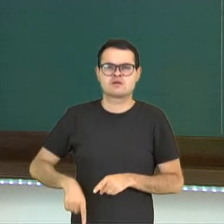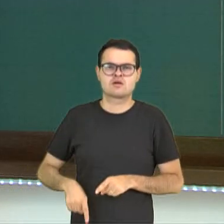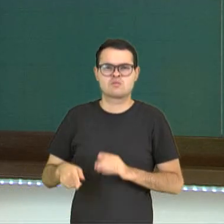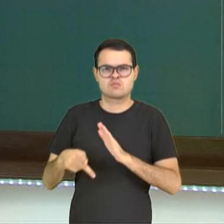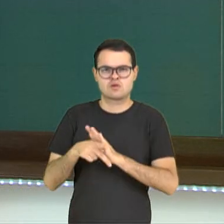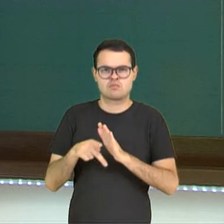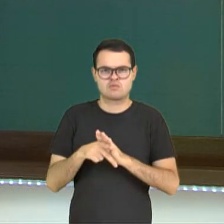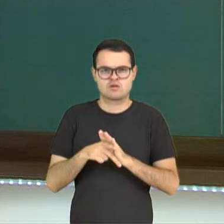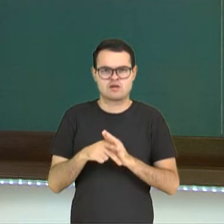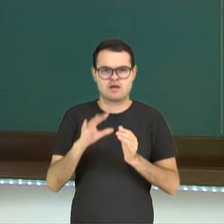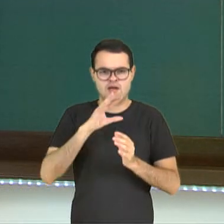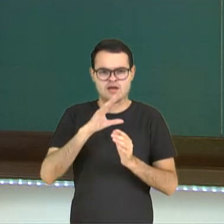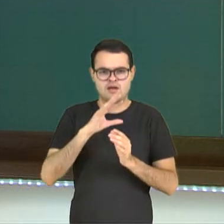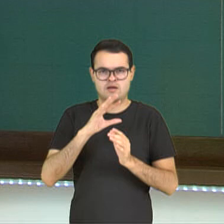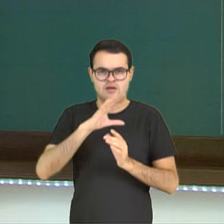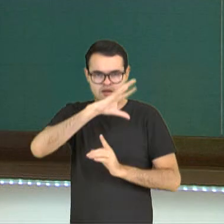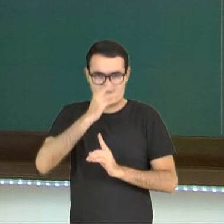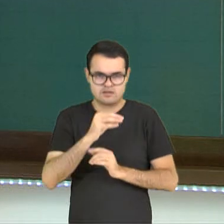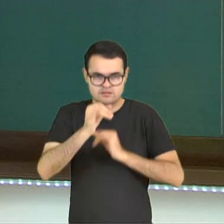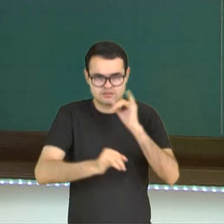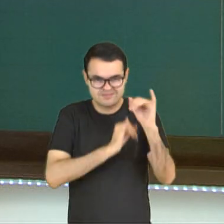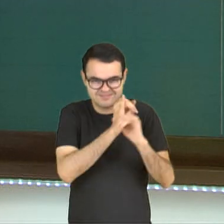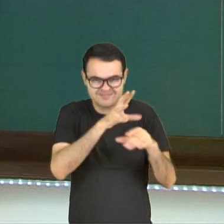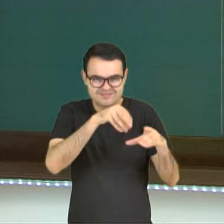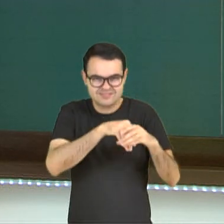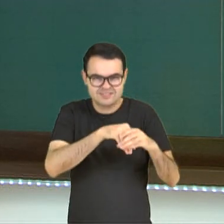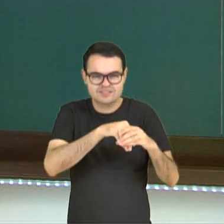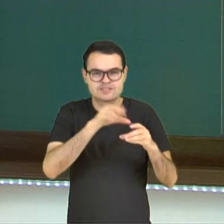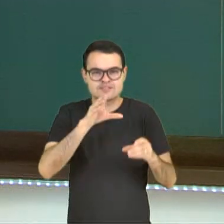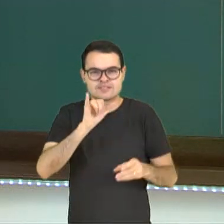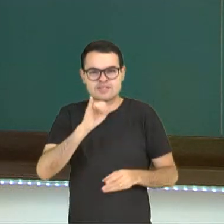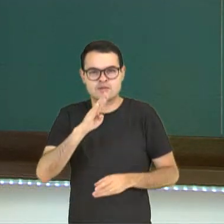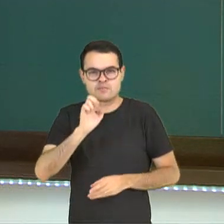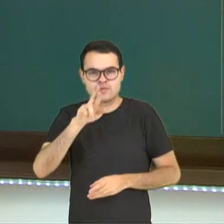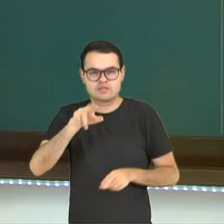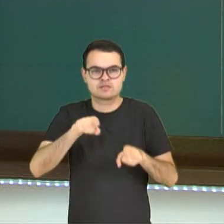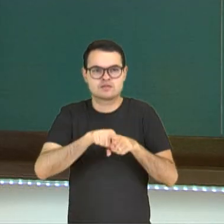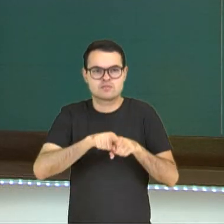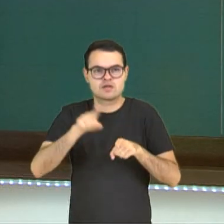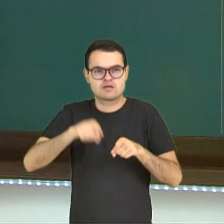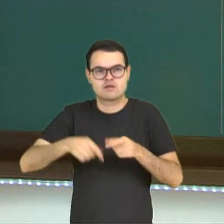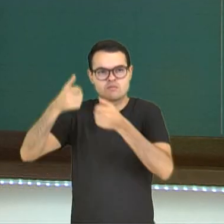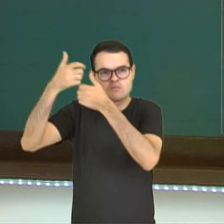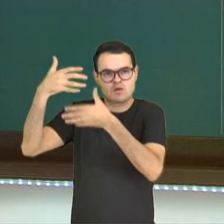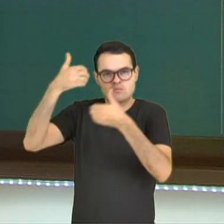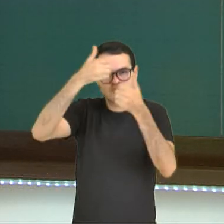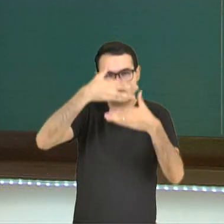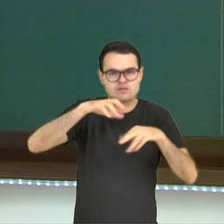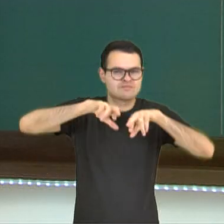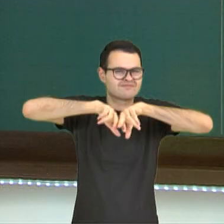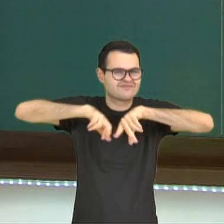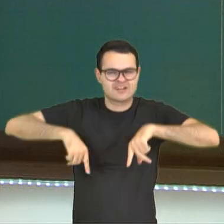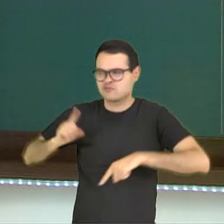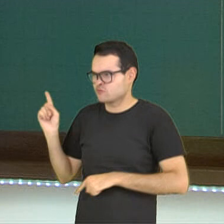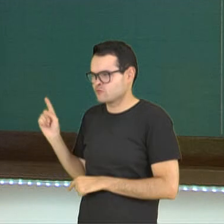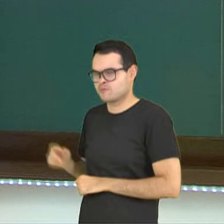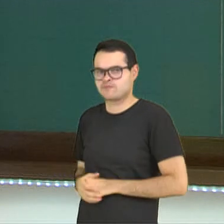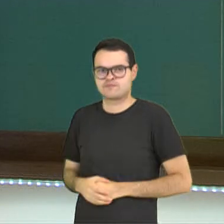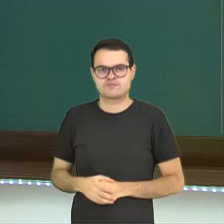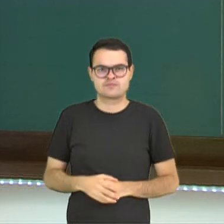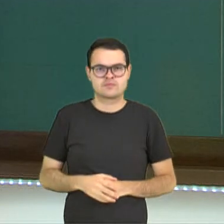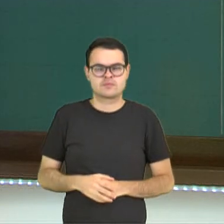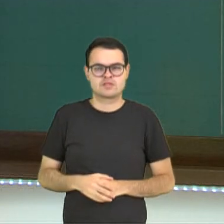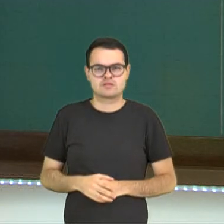a arte cibernética. E aqui dentro do movimento fluxos, vai ter a performance, o happening, a instalação e a interferência. Que a interferência são